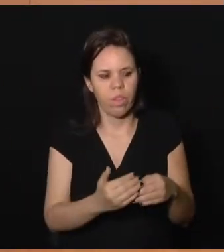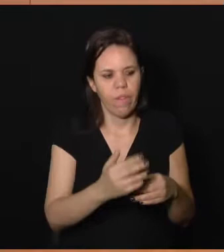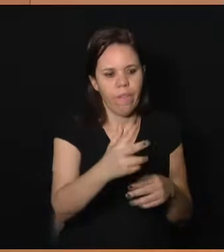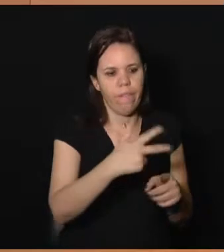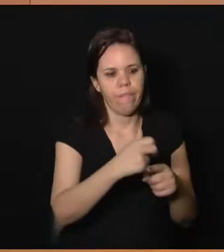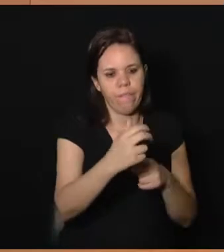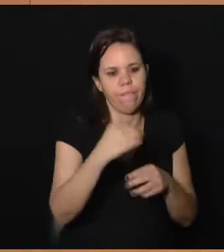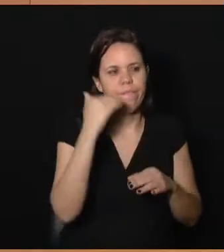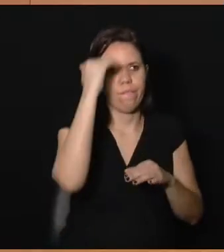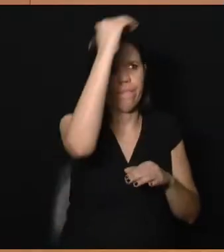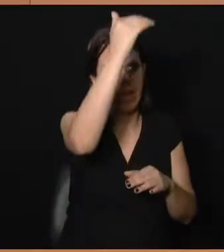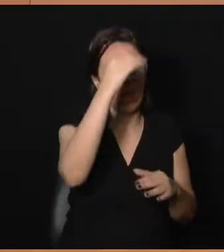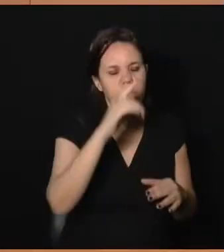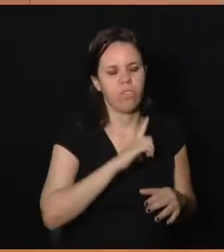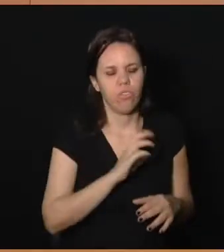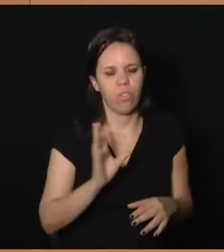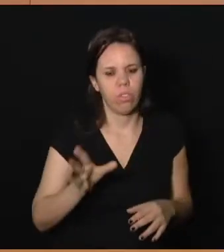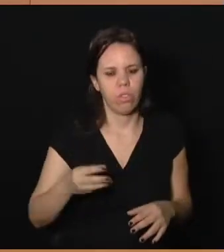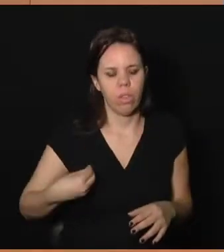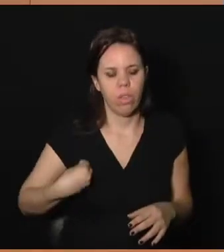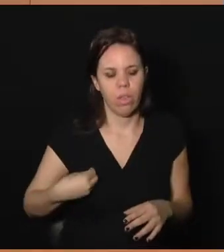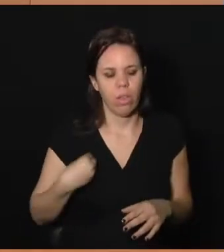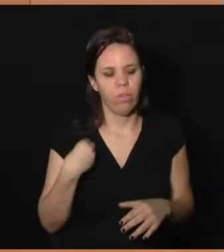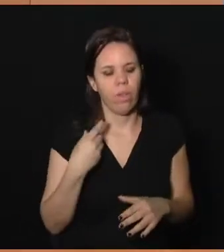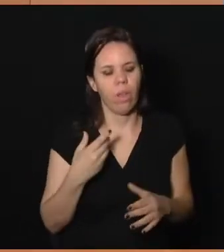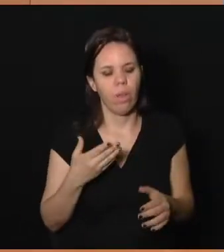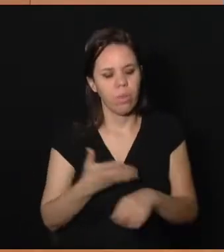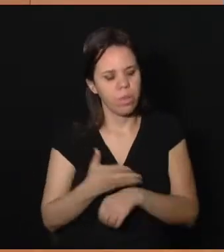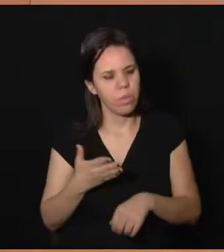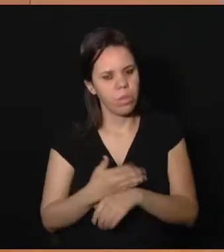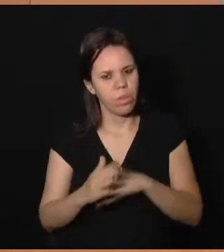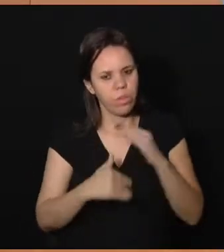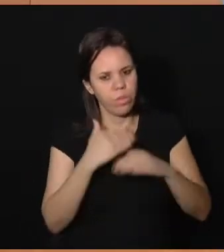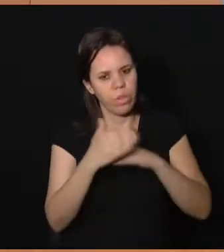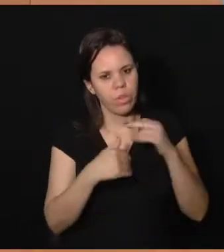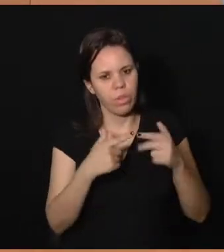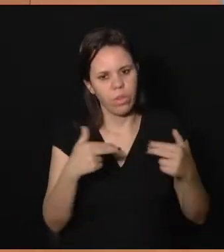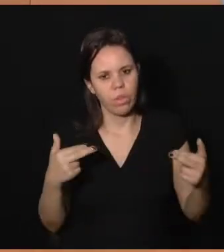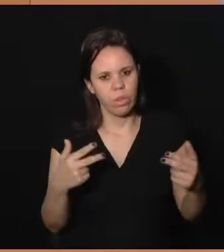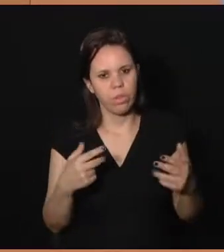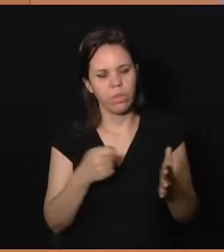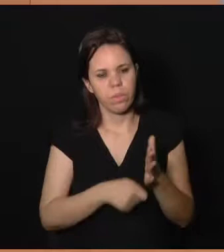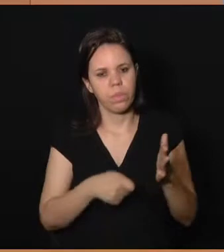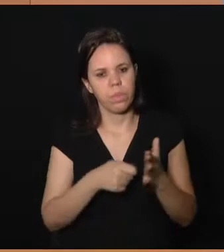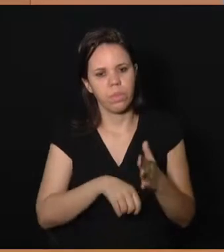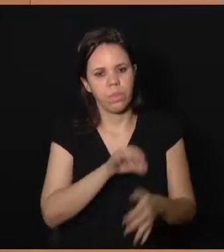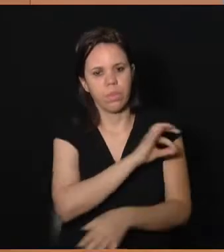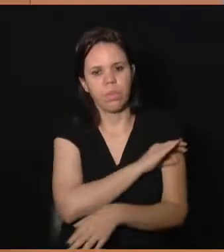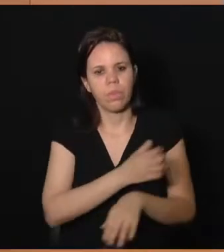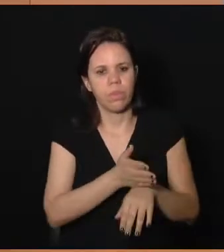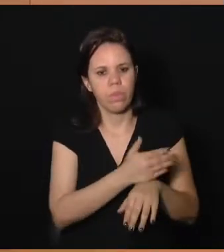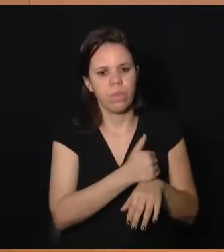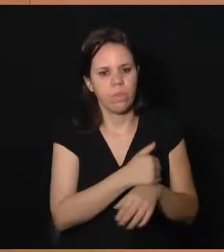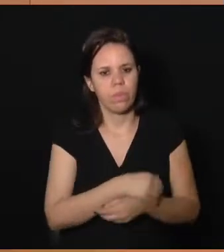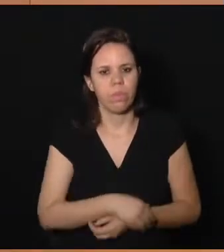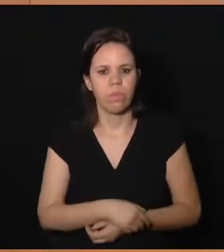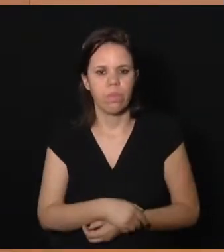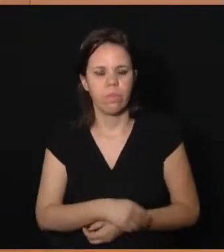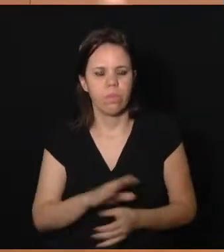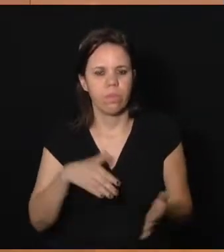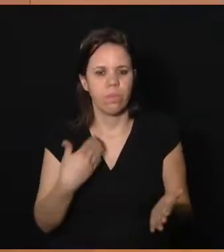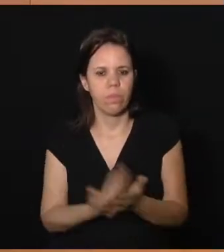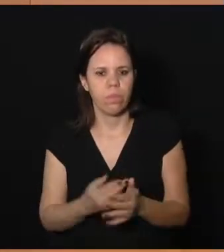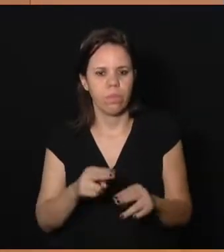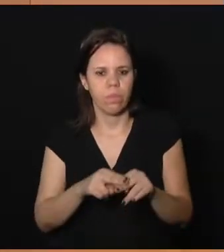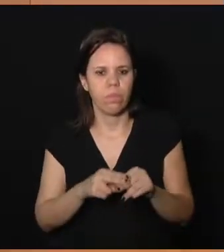porque ele estava ali nesse desenvolvimento das ferramentas e da política anterior. Então, até por isso a